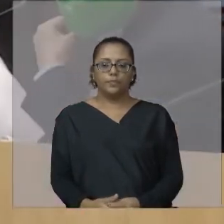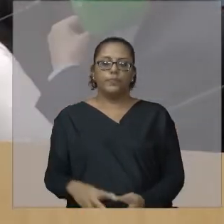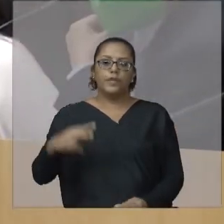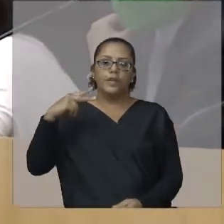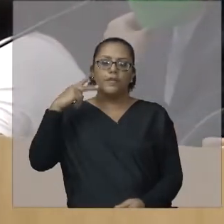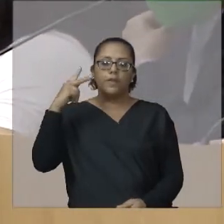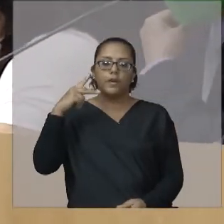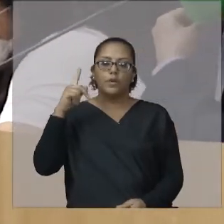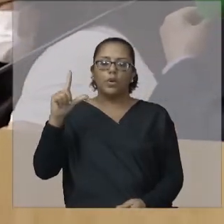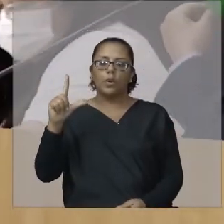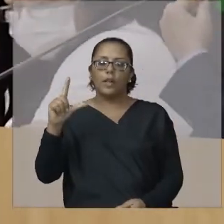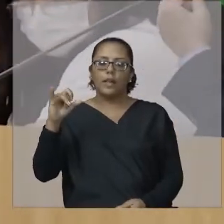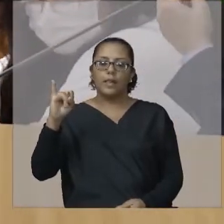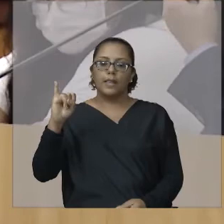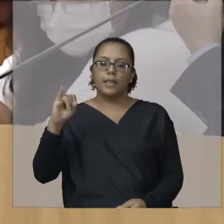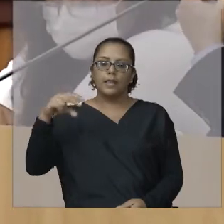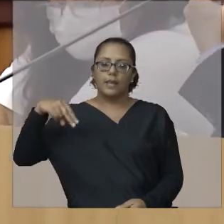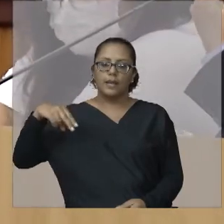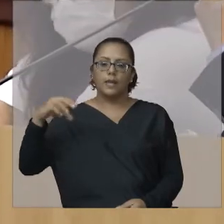Vereador Lino Bispo.